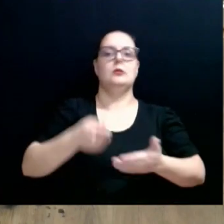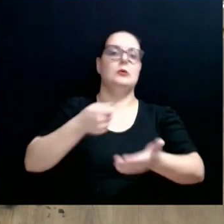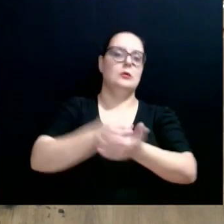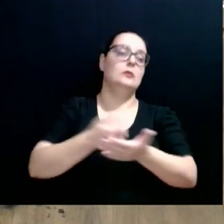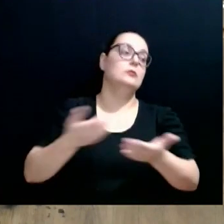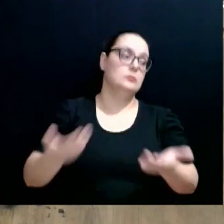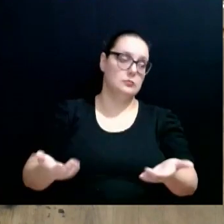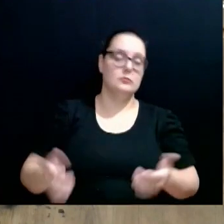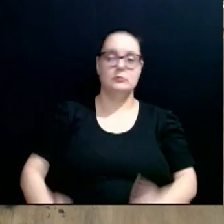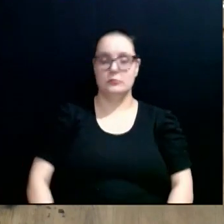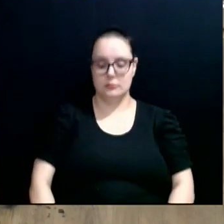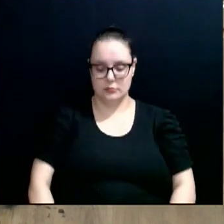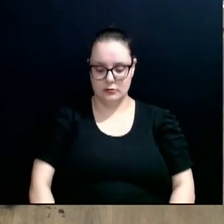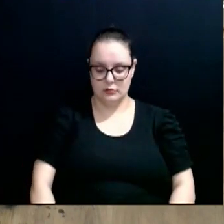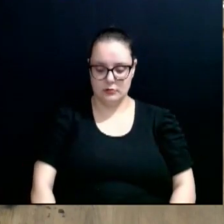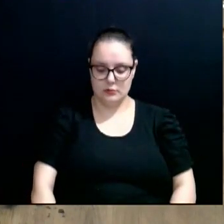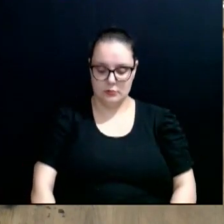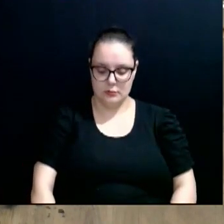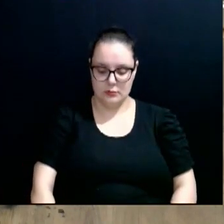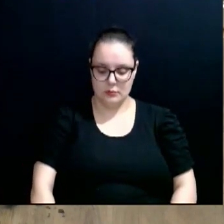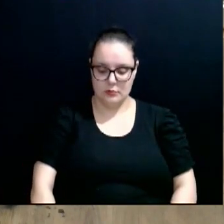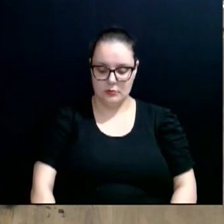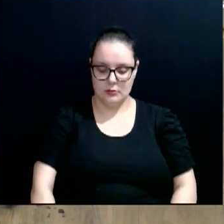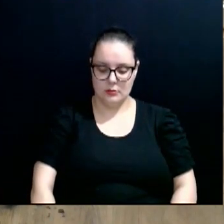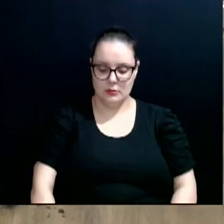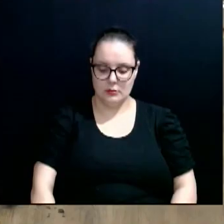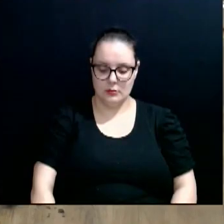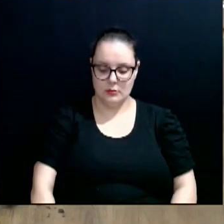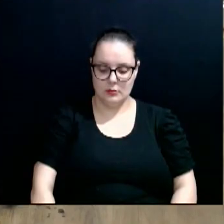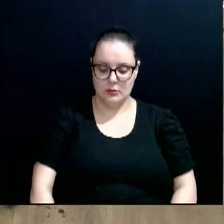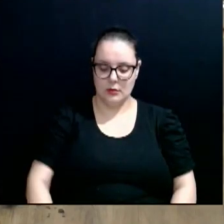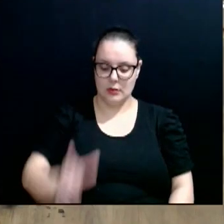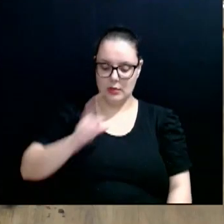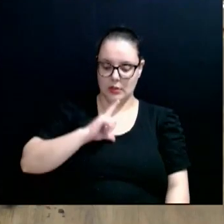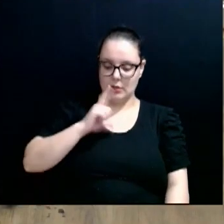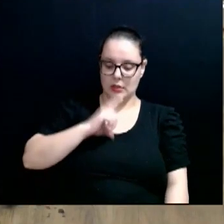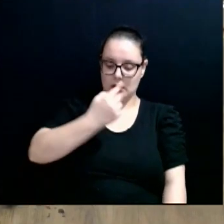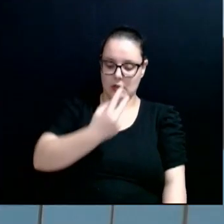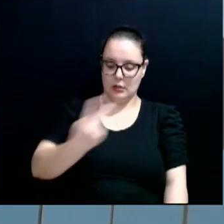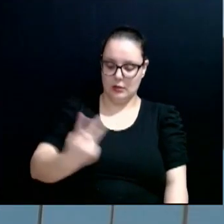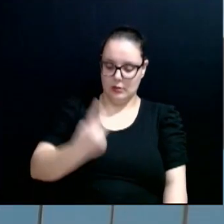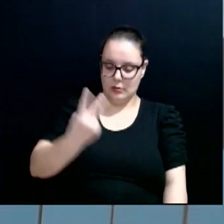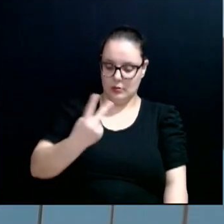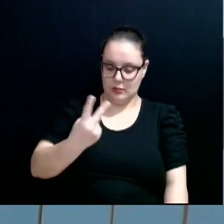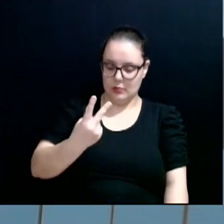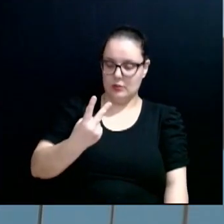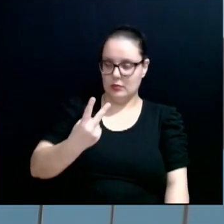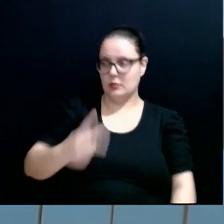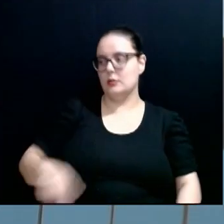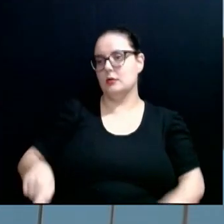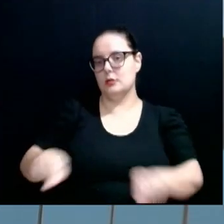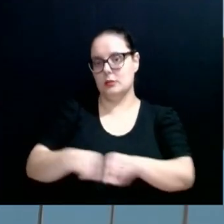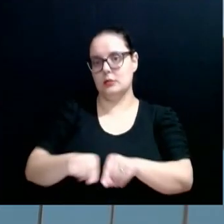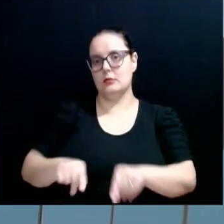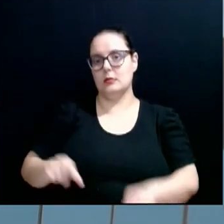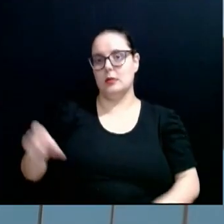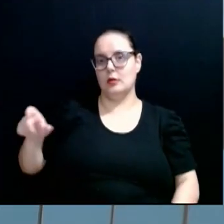os envelopes com os valores e os envelopes com a habilitação,